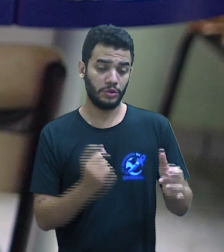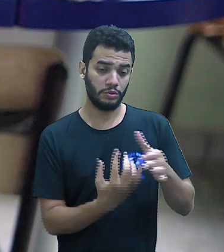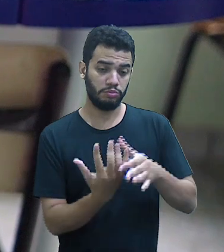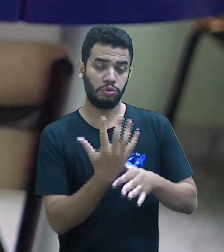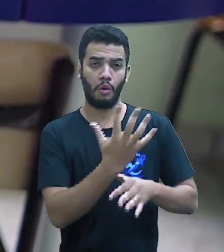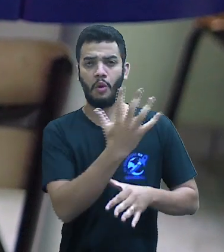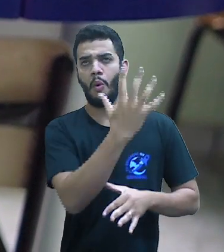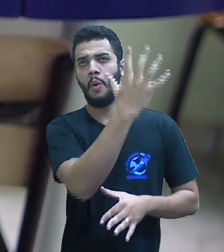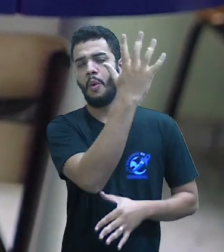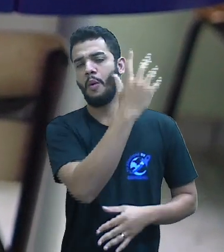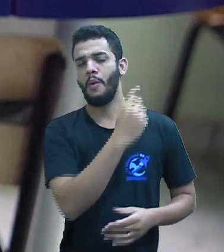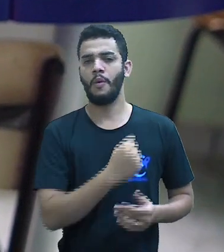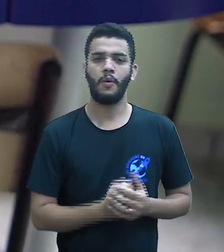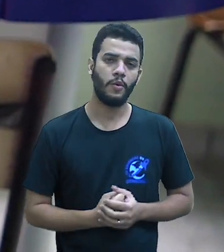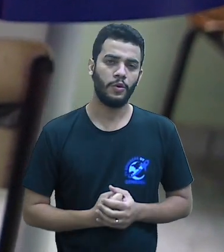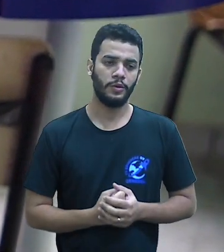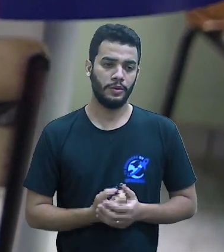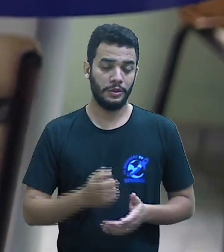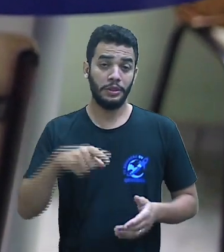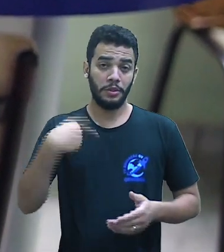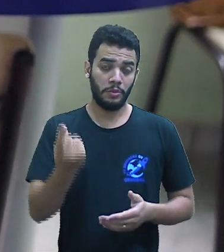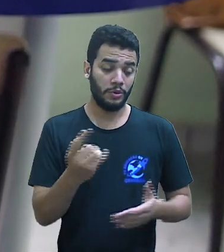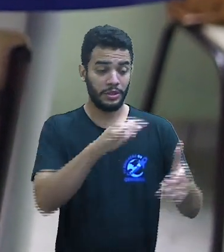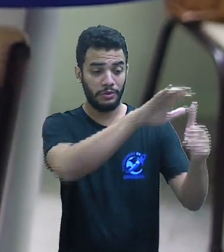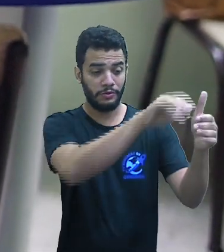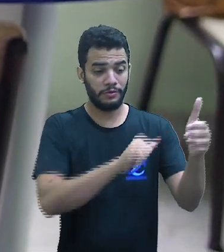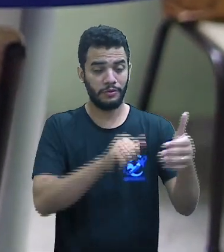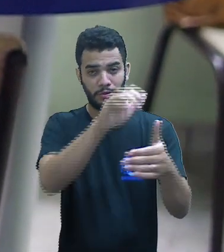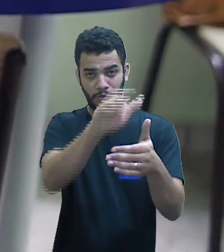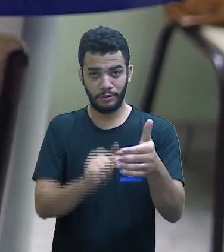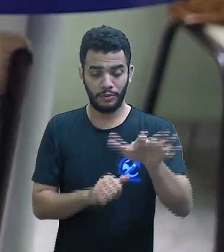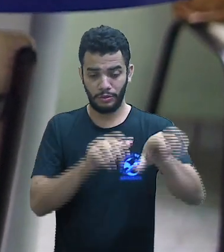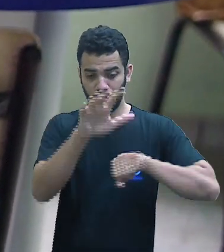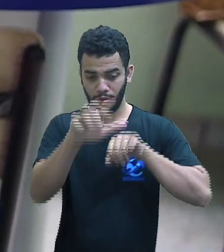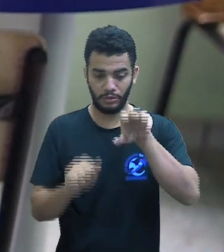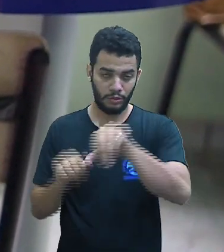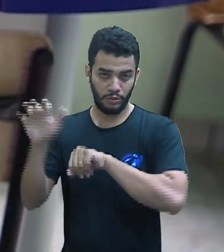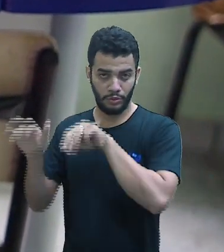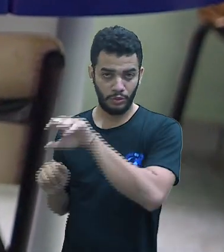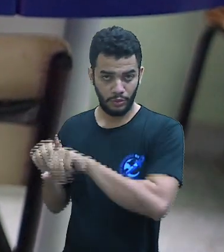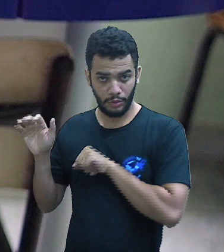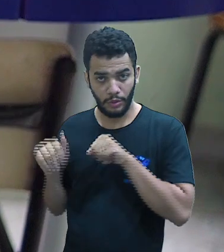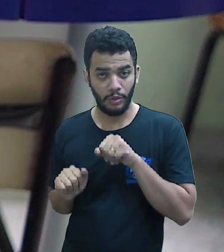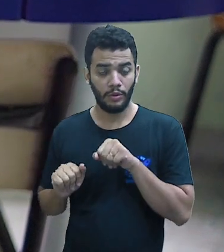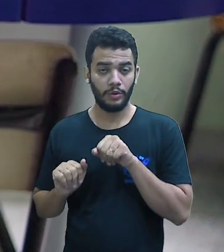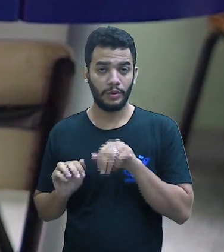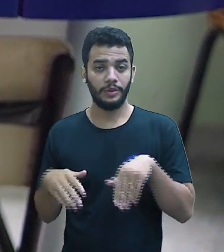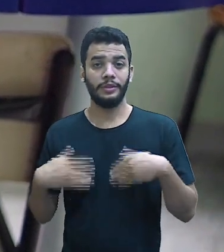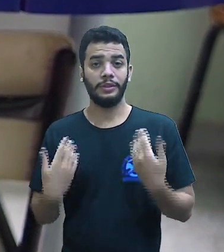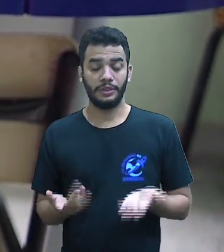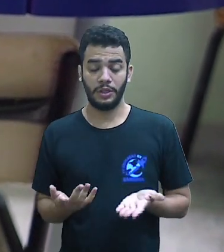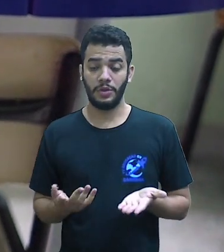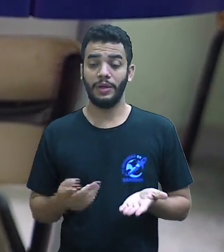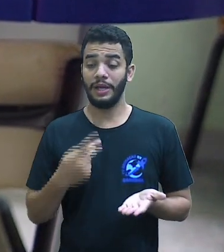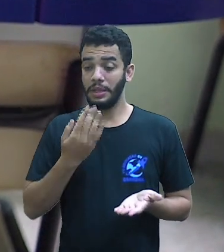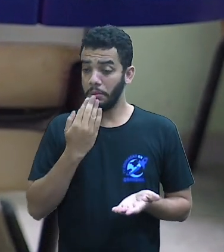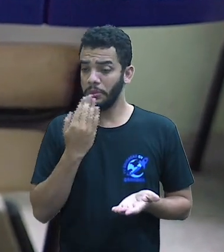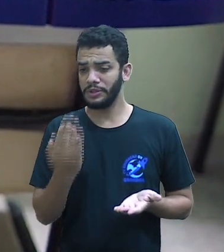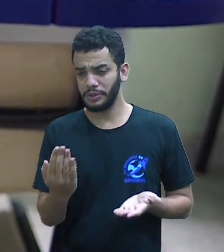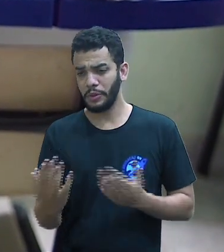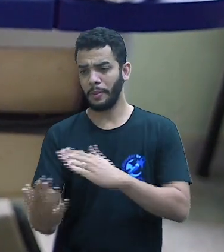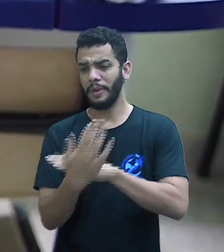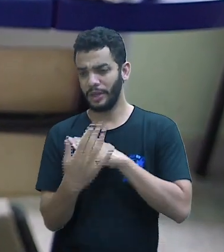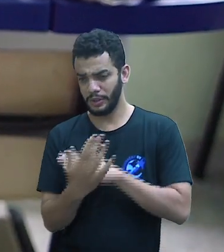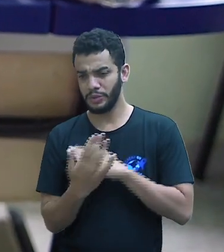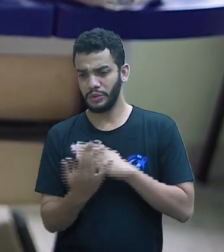E ela colheu e disse pros amigos: vocês querem me ajudar a colher? E aí